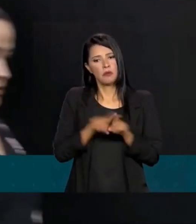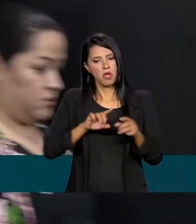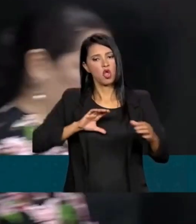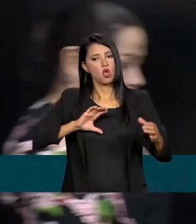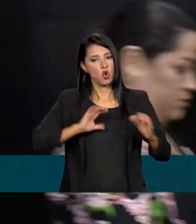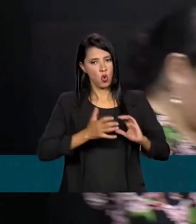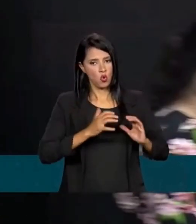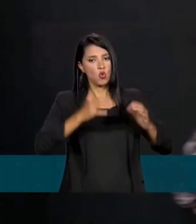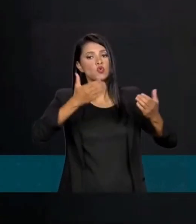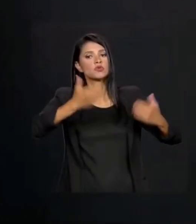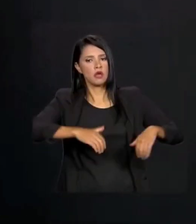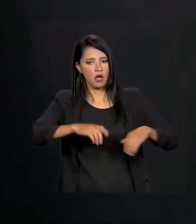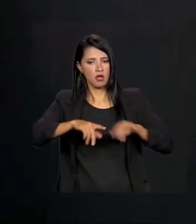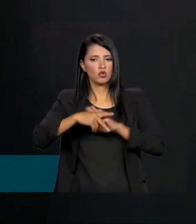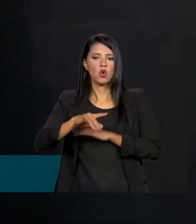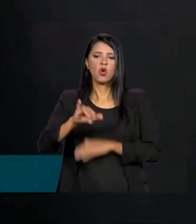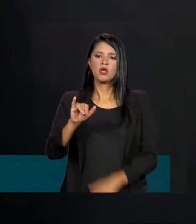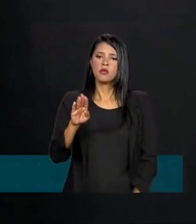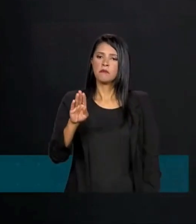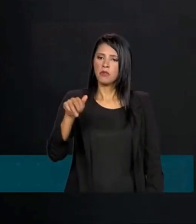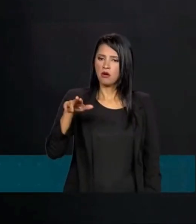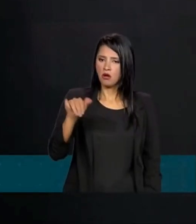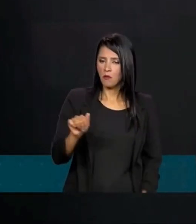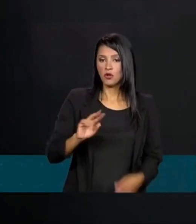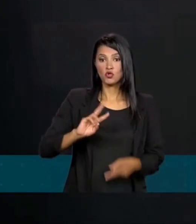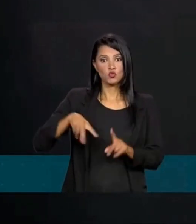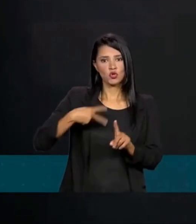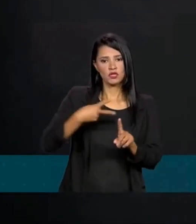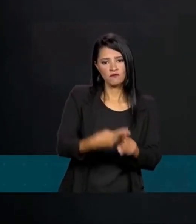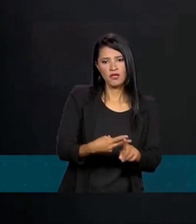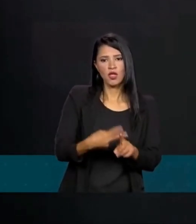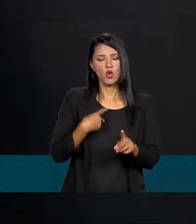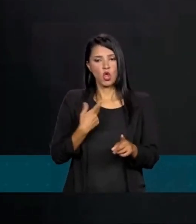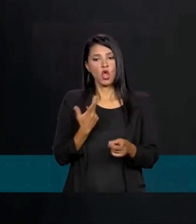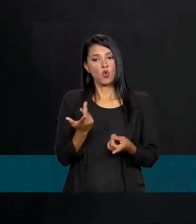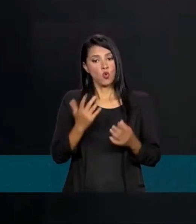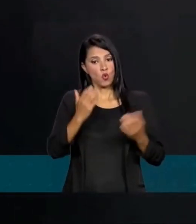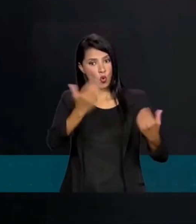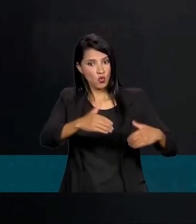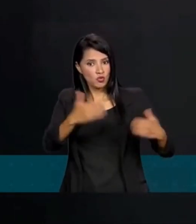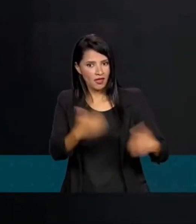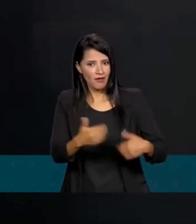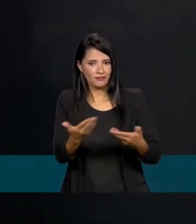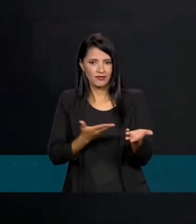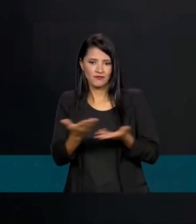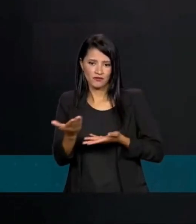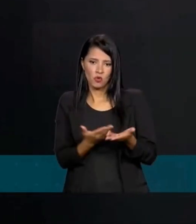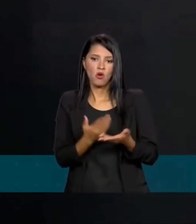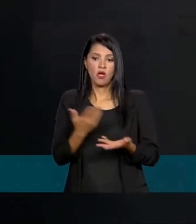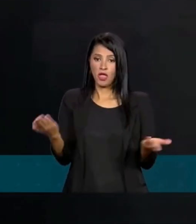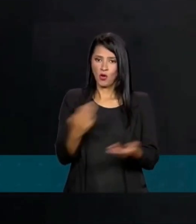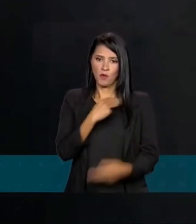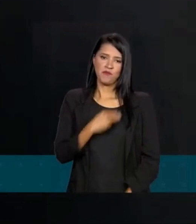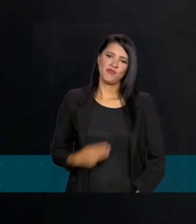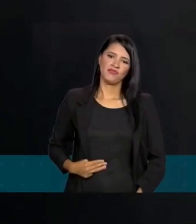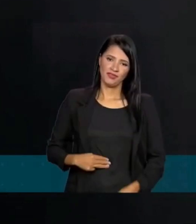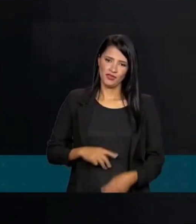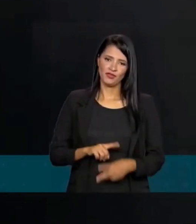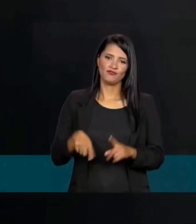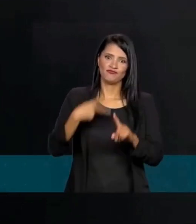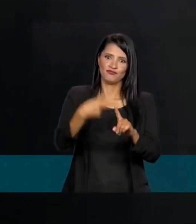Aliás, sou duplamente servidor público. Sou servidor concursado e sou agora ministro, porque ministro também é um servidor público da nação e do povo